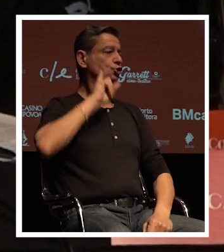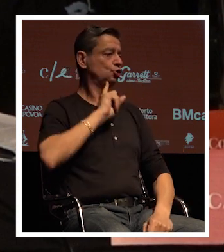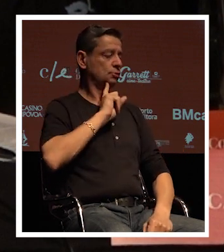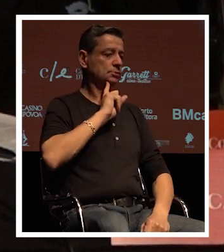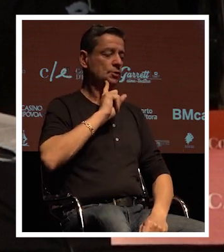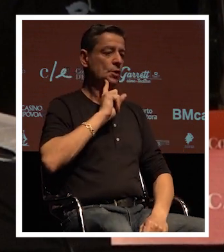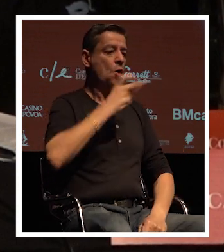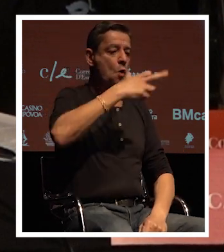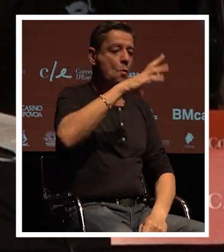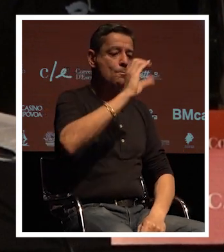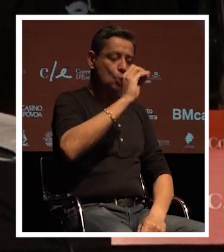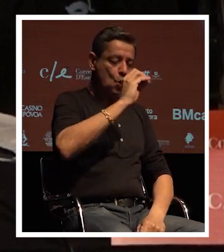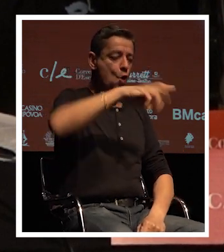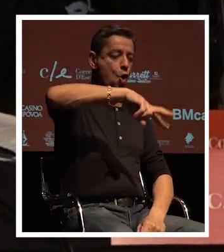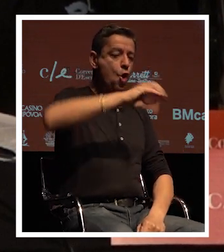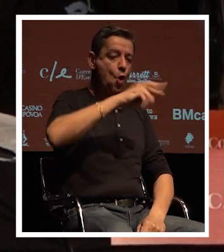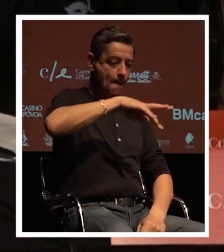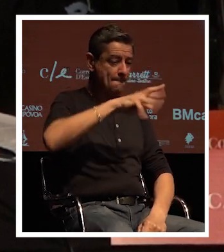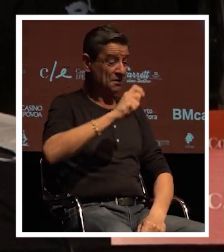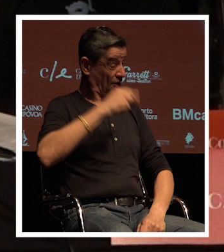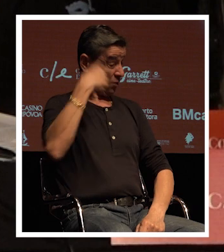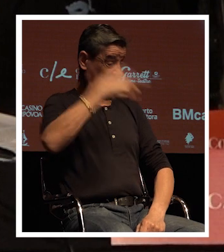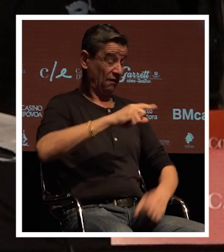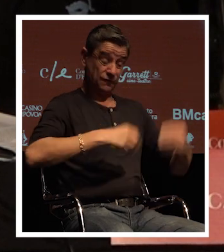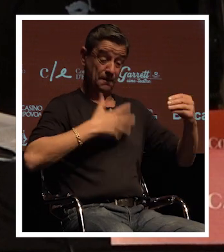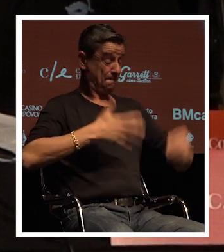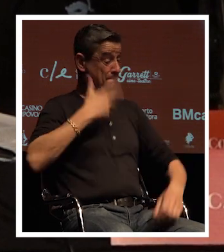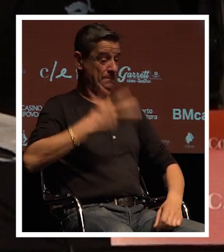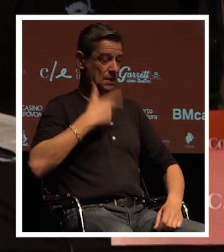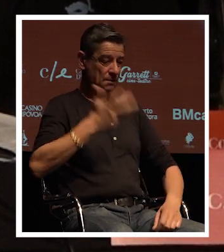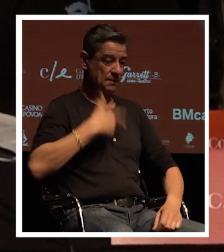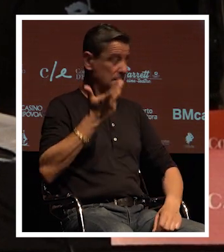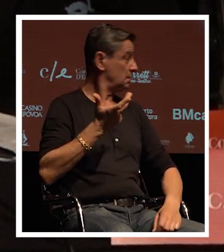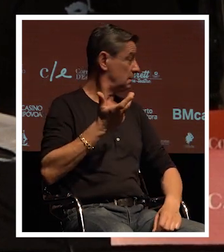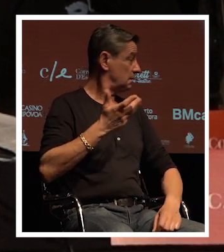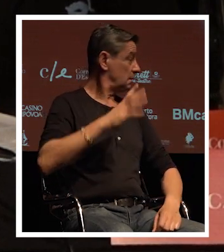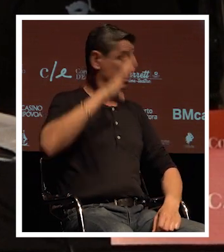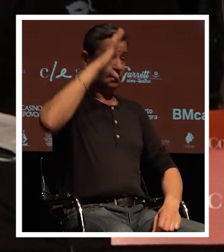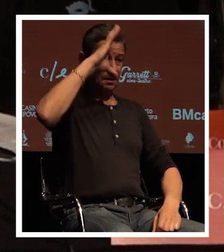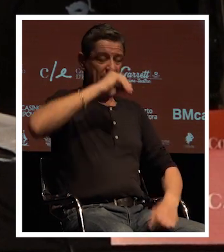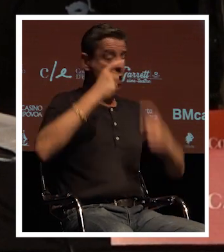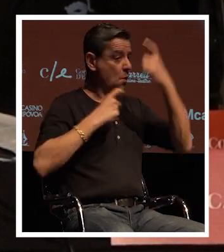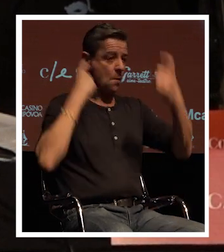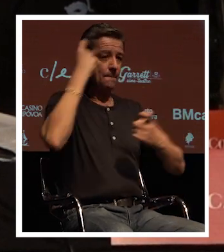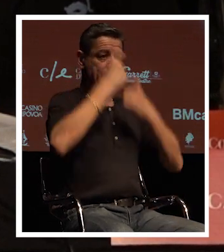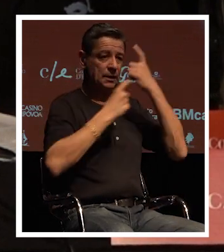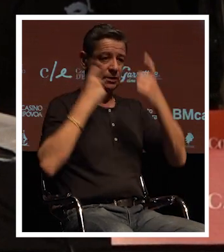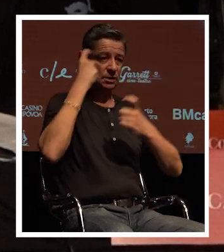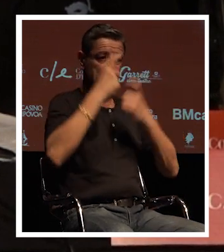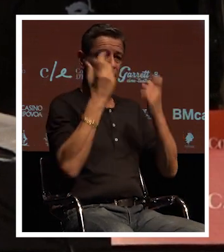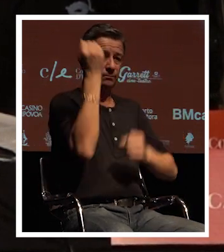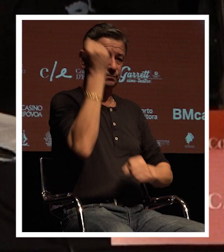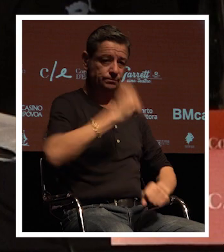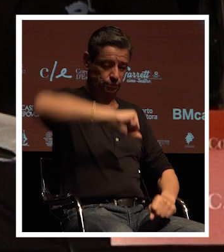pronome senhora tive pena que a pessoa em C eu não soubesse o que é um pronome mas não pensem que essa prova de